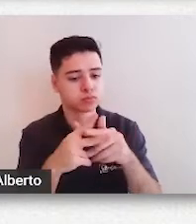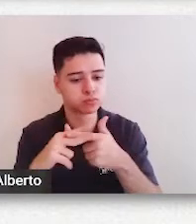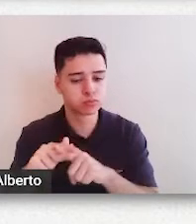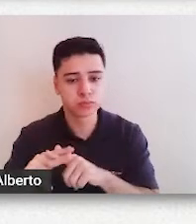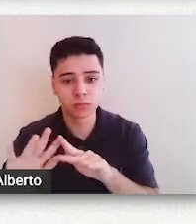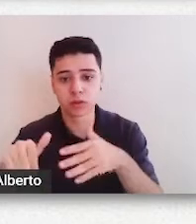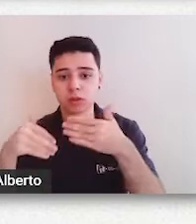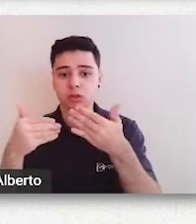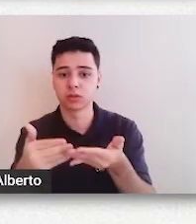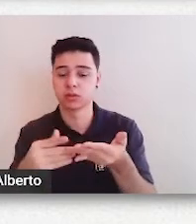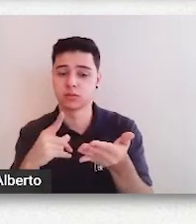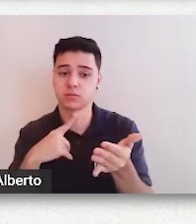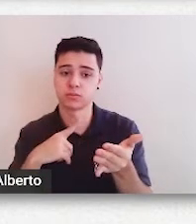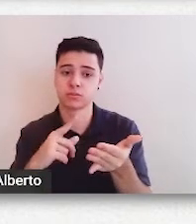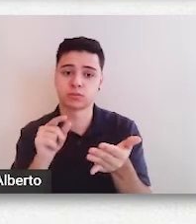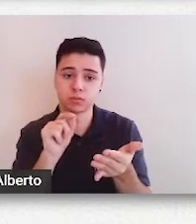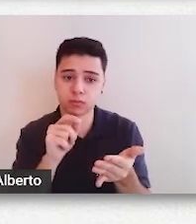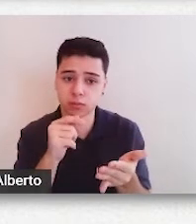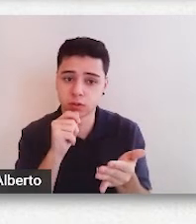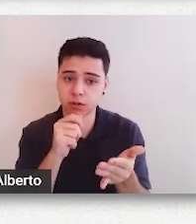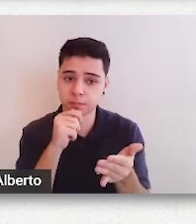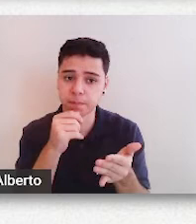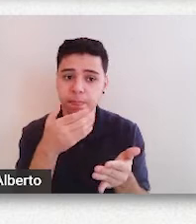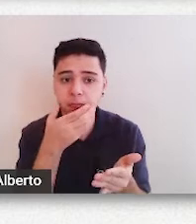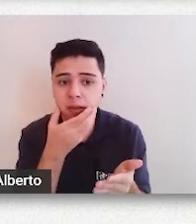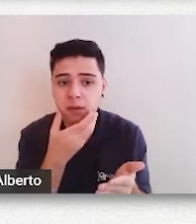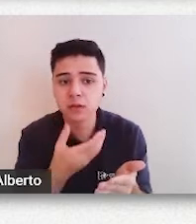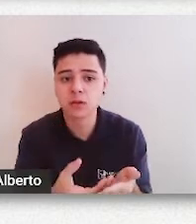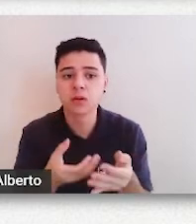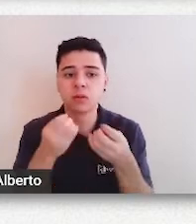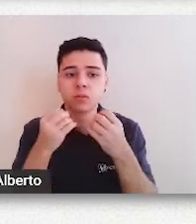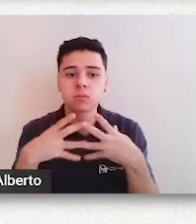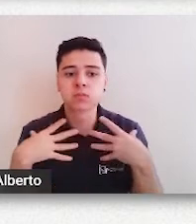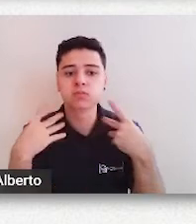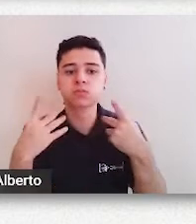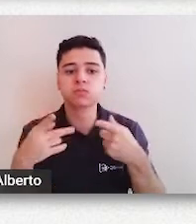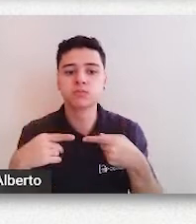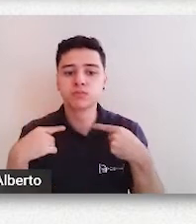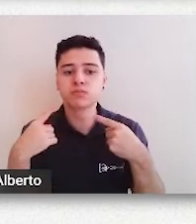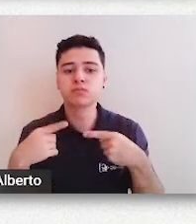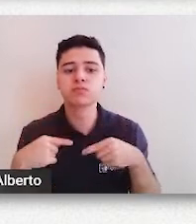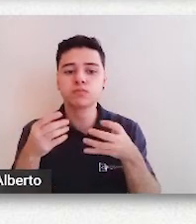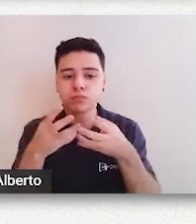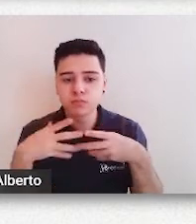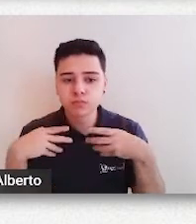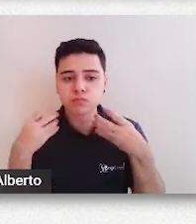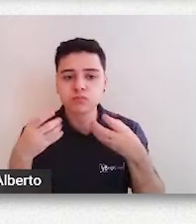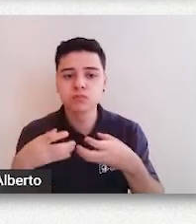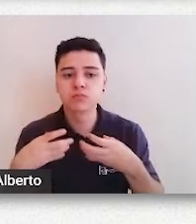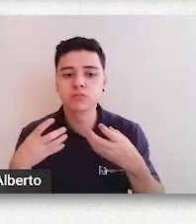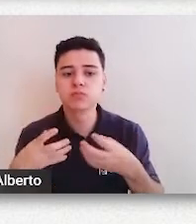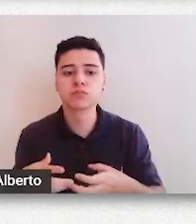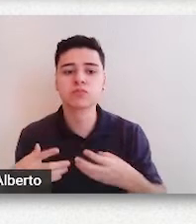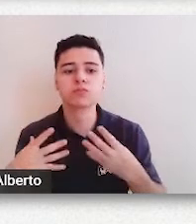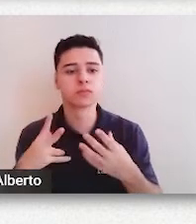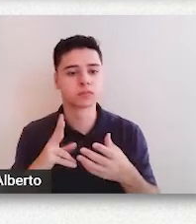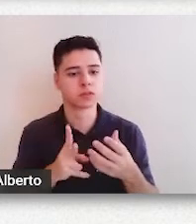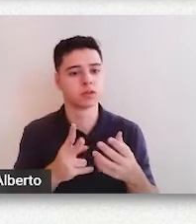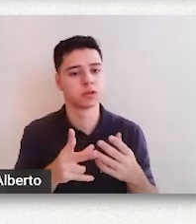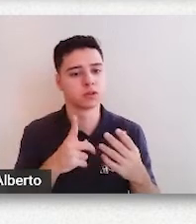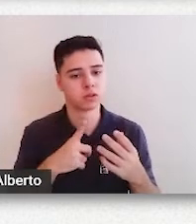personagem que a barba apresenta esses tufos enrolados, né? Essas mechas muito arredondadas, né?